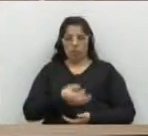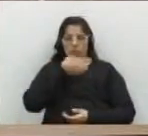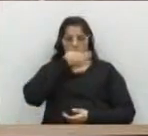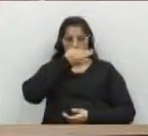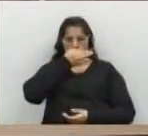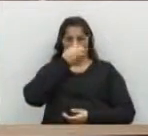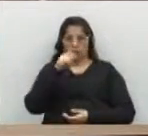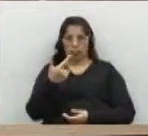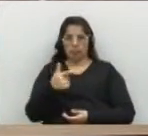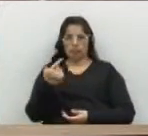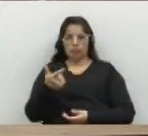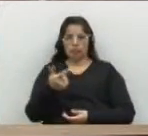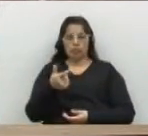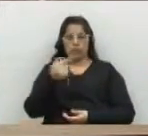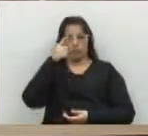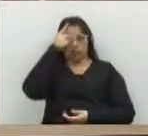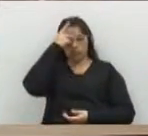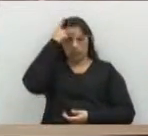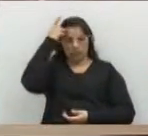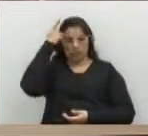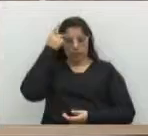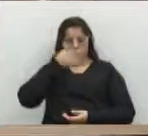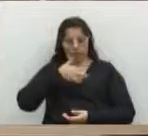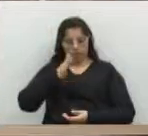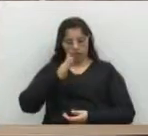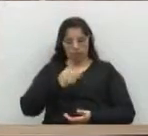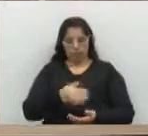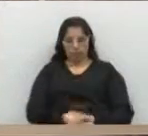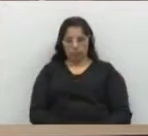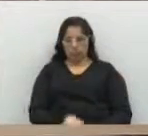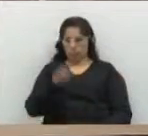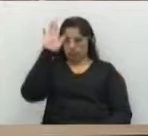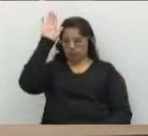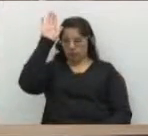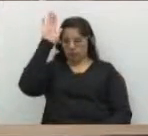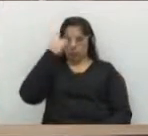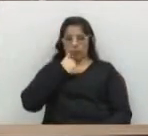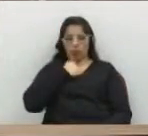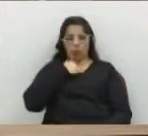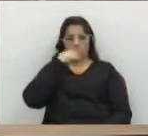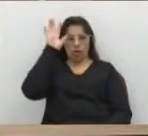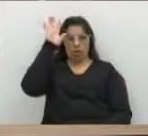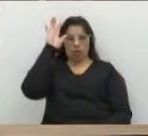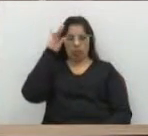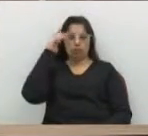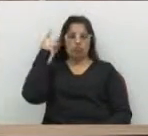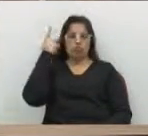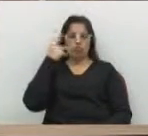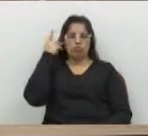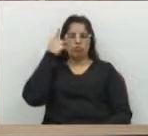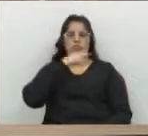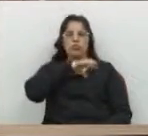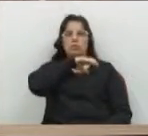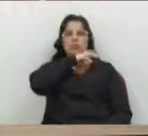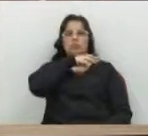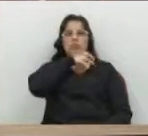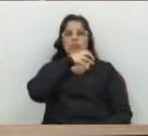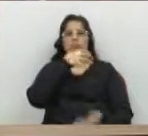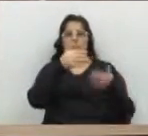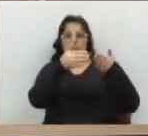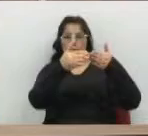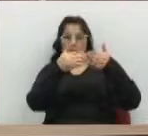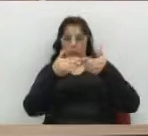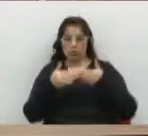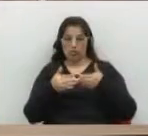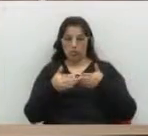havendo quem queira, encaminhe-se direto ao prefeito. Quero discutir, presidente. Para discutir o vereador André, essa presidência pede que